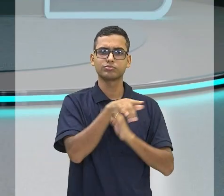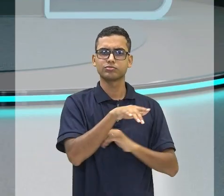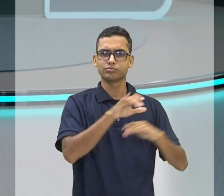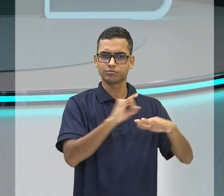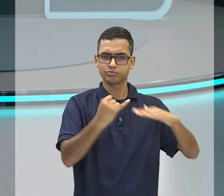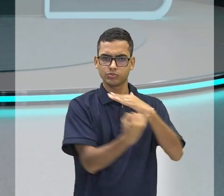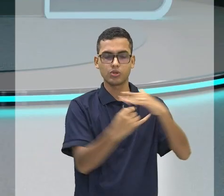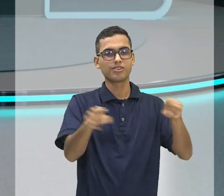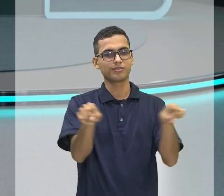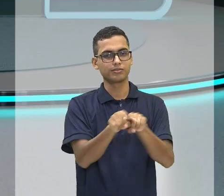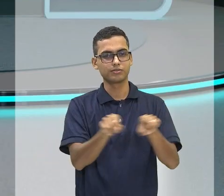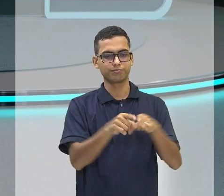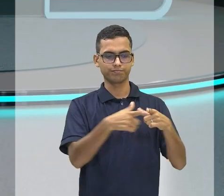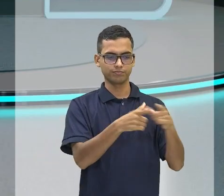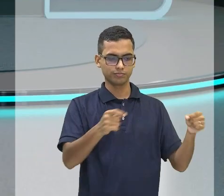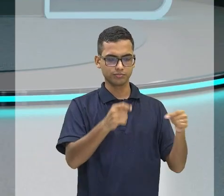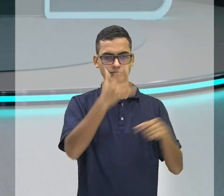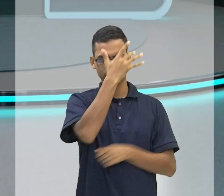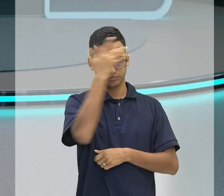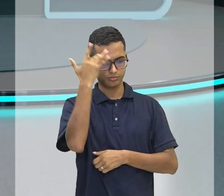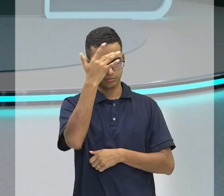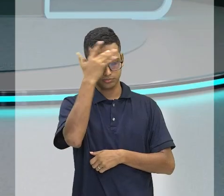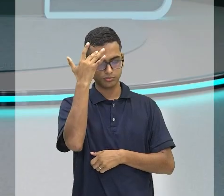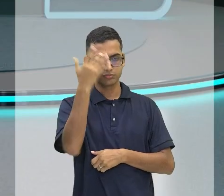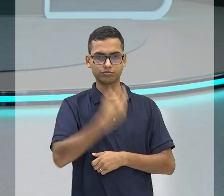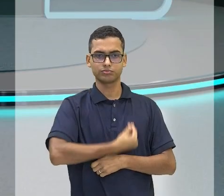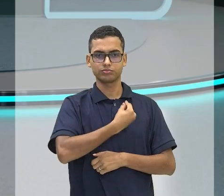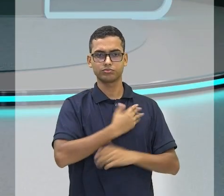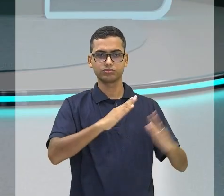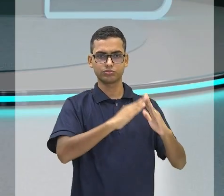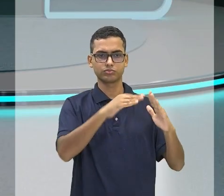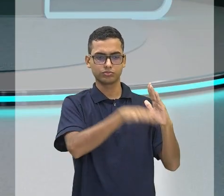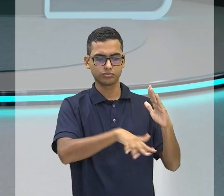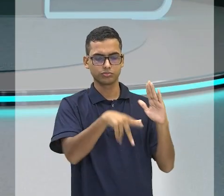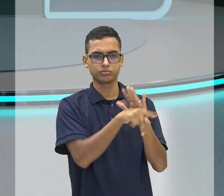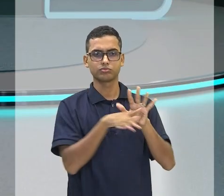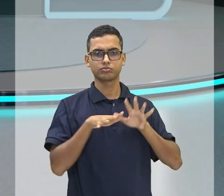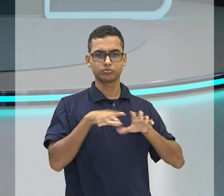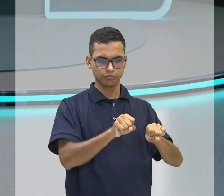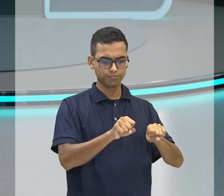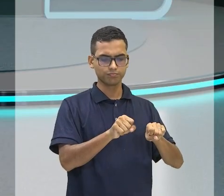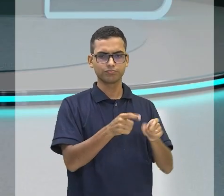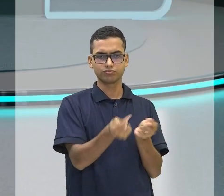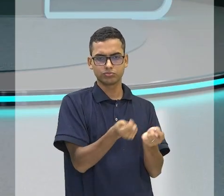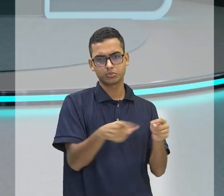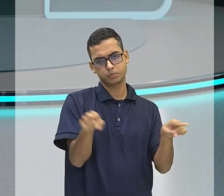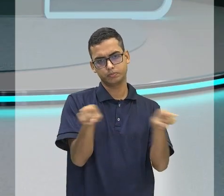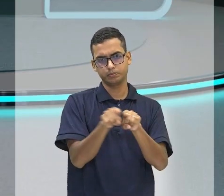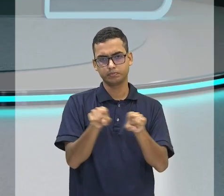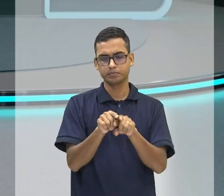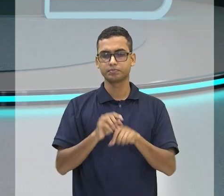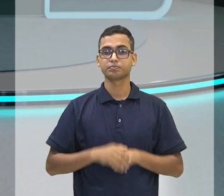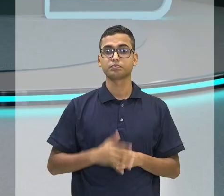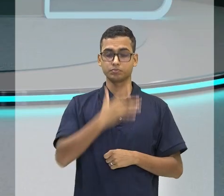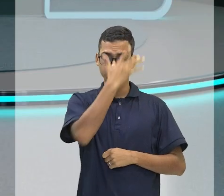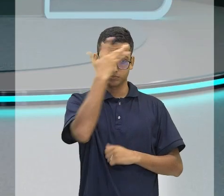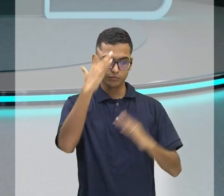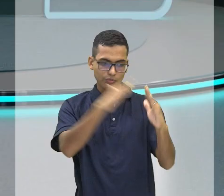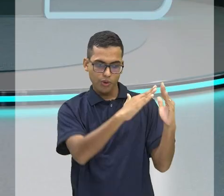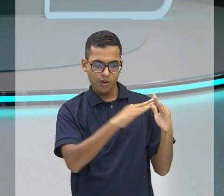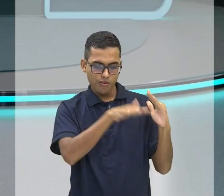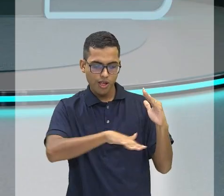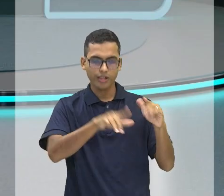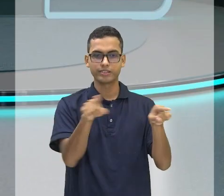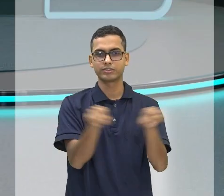quanto dos japoneses, do clã japonês, né, que dominou aquele local. Então, os habitantes eles passaram